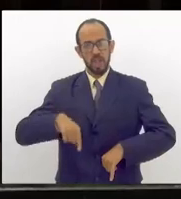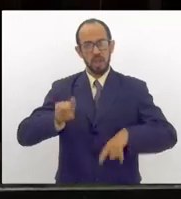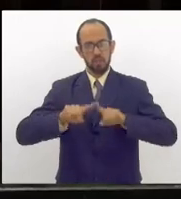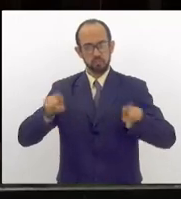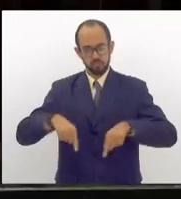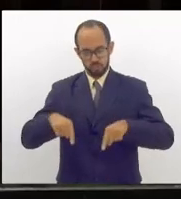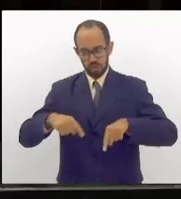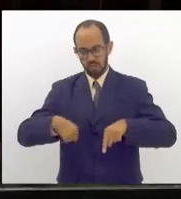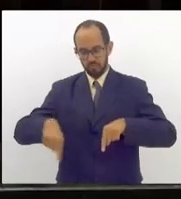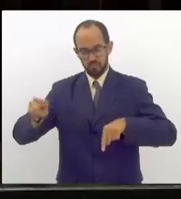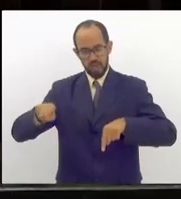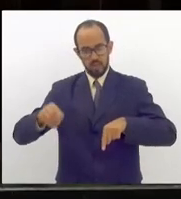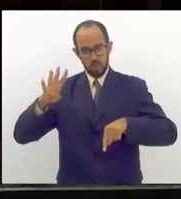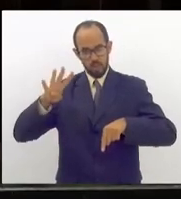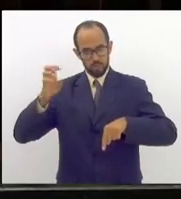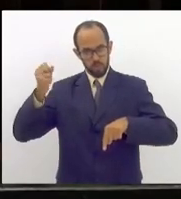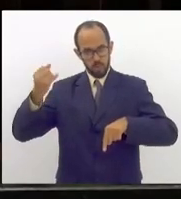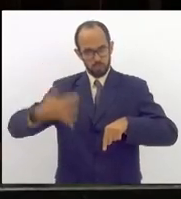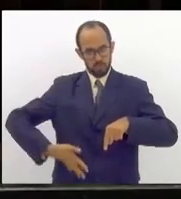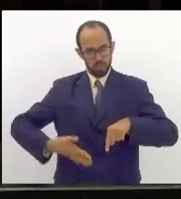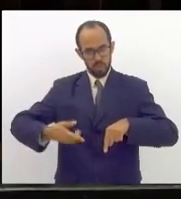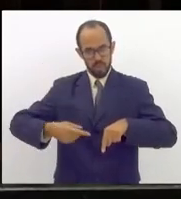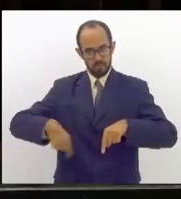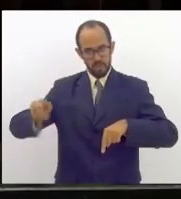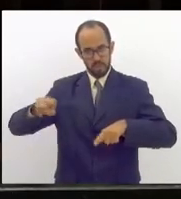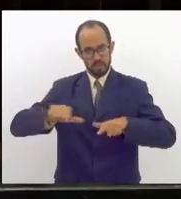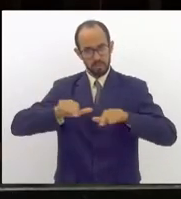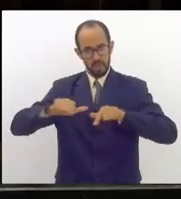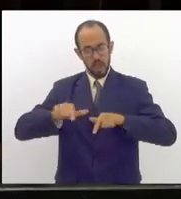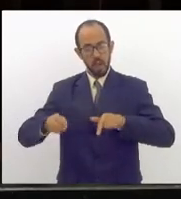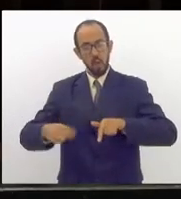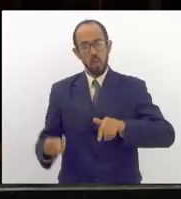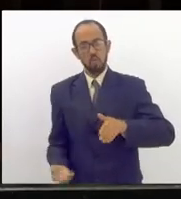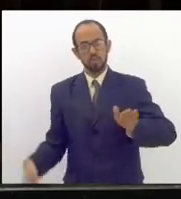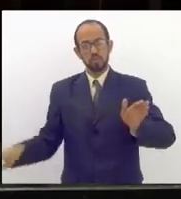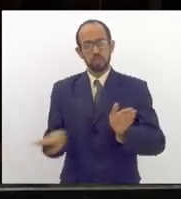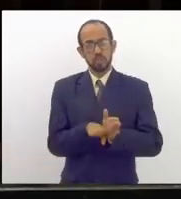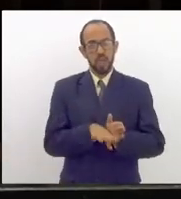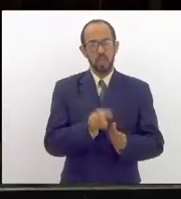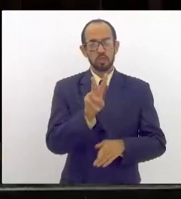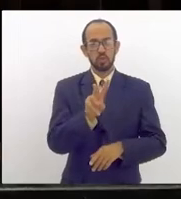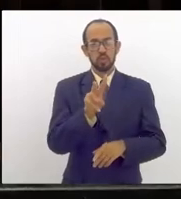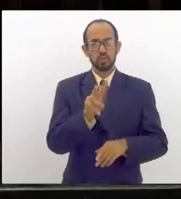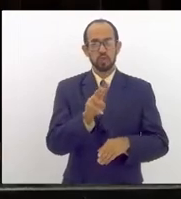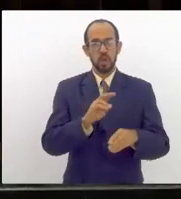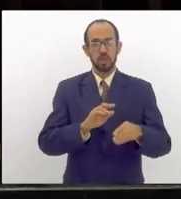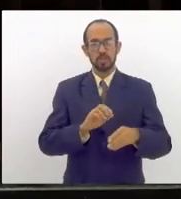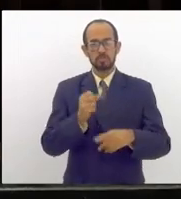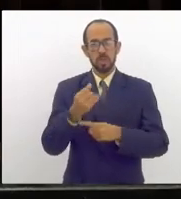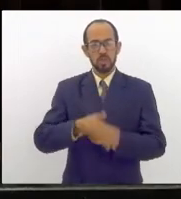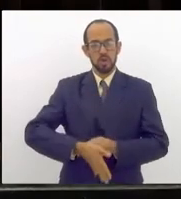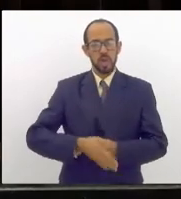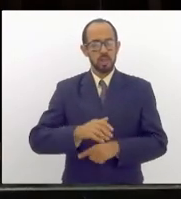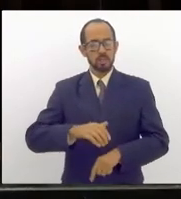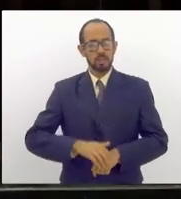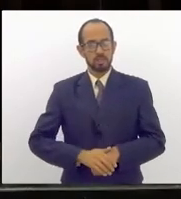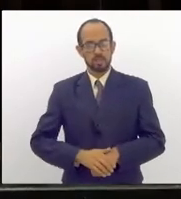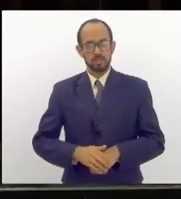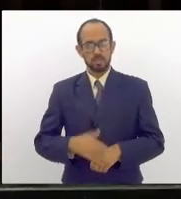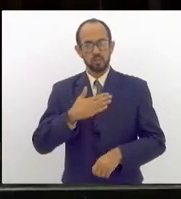que sai de casa quatro horas da manhã ou chega duas horas da noite eu queria